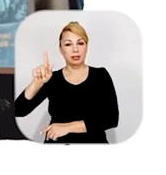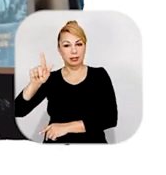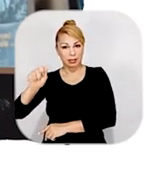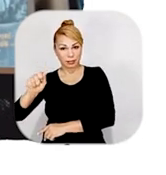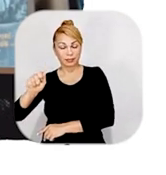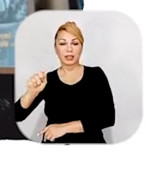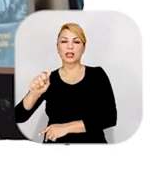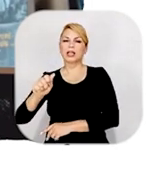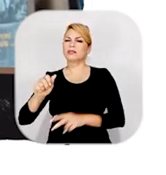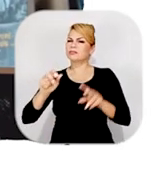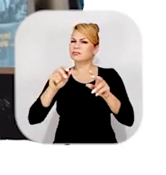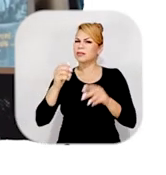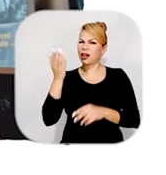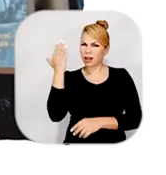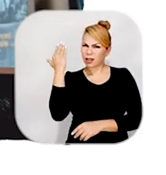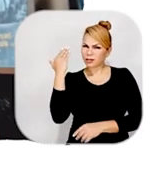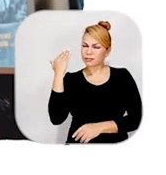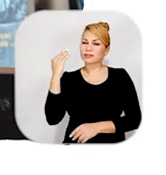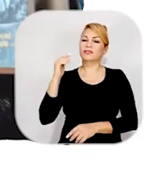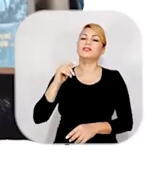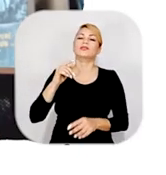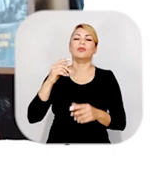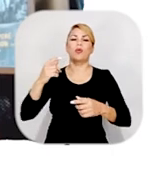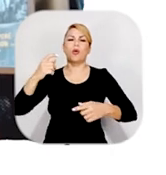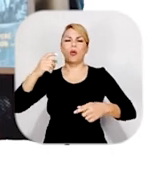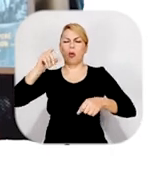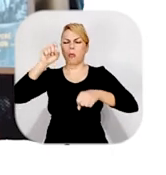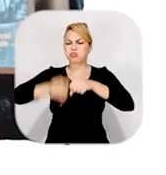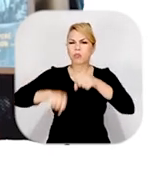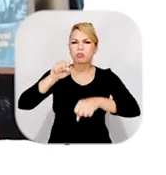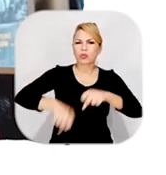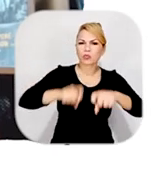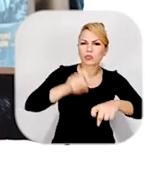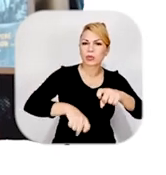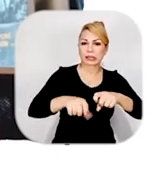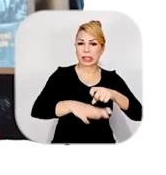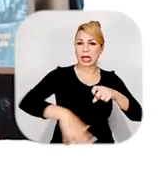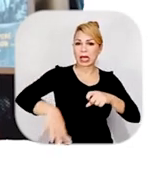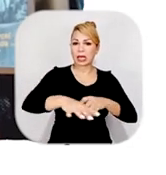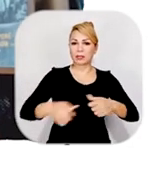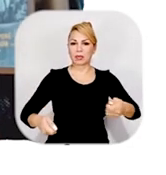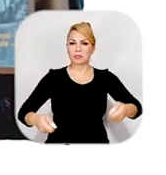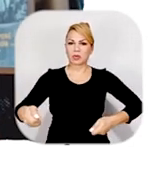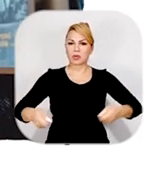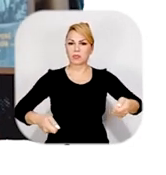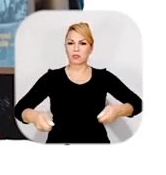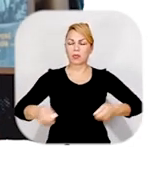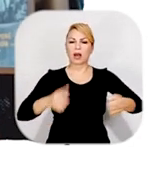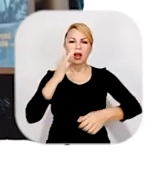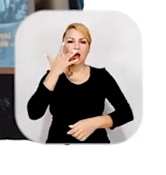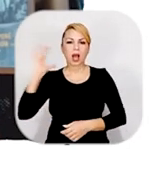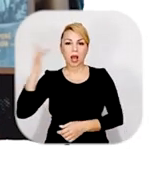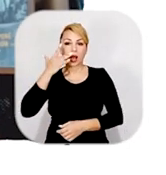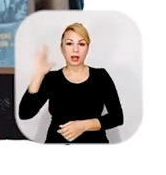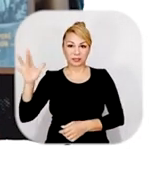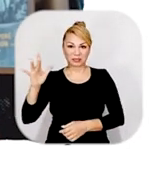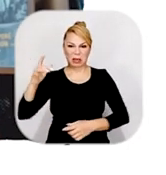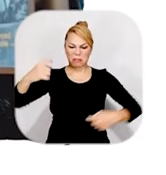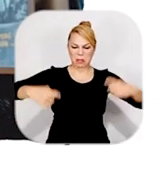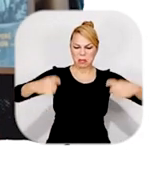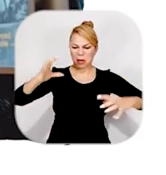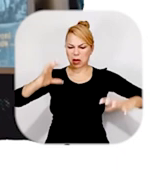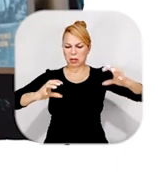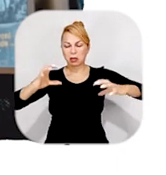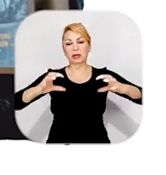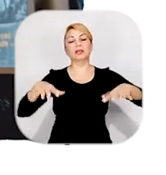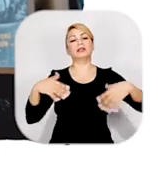para... Eu pedi essa bolsa cultural, recebi, e quando eu vim para o Brasil, para poder... Eu sempre faço um trabalho